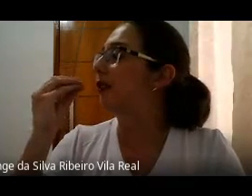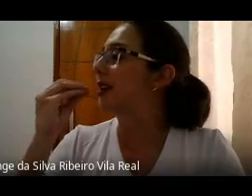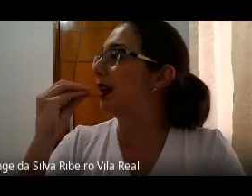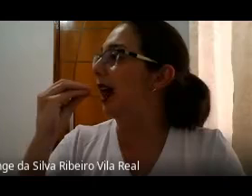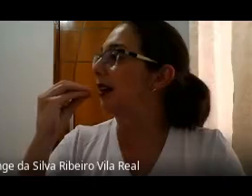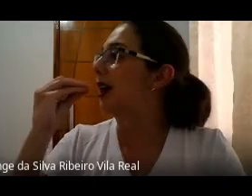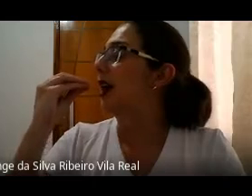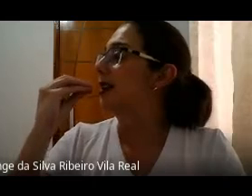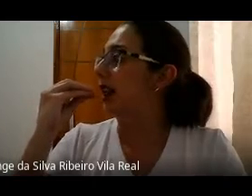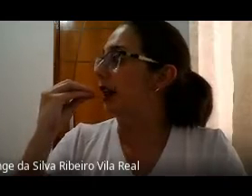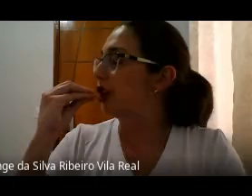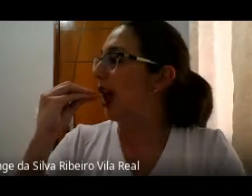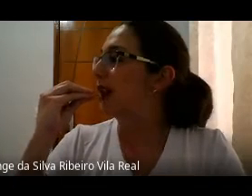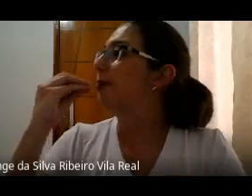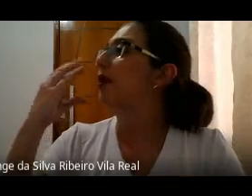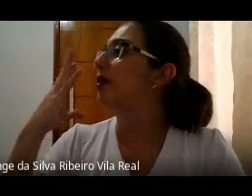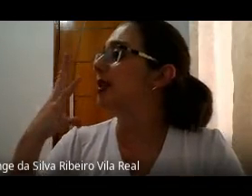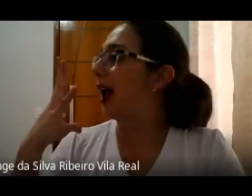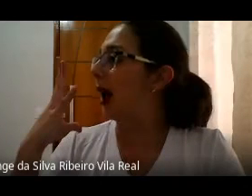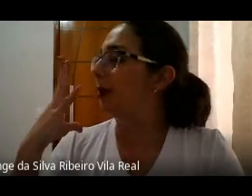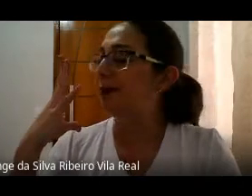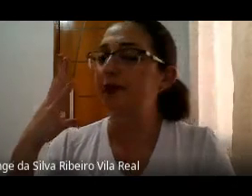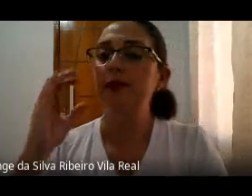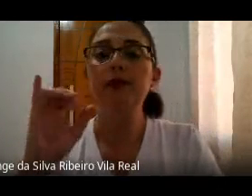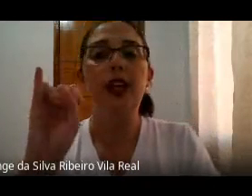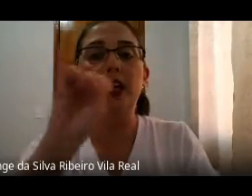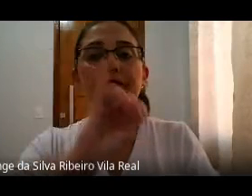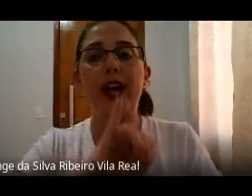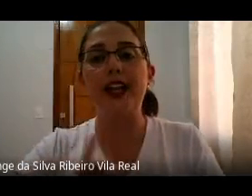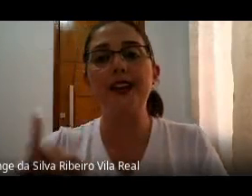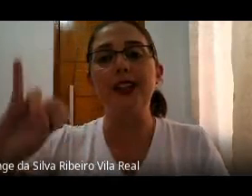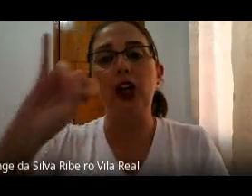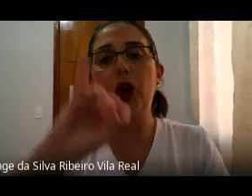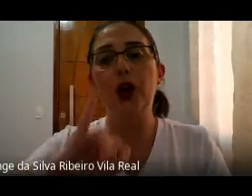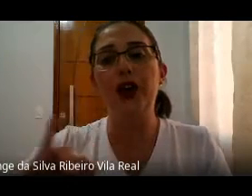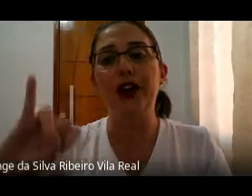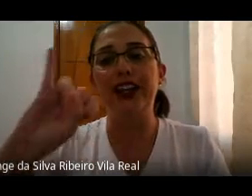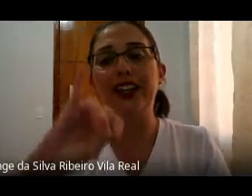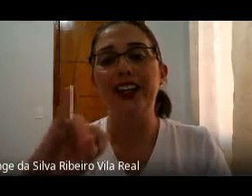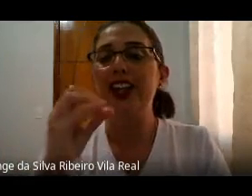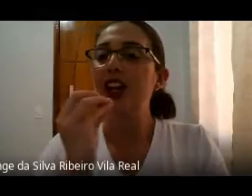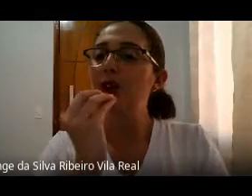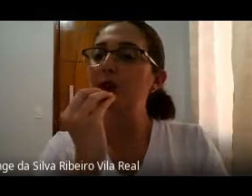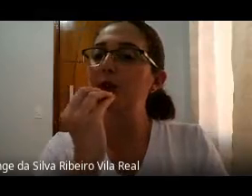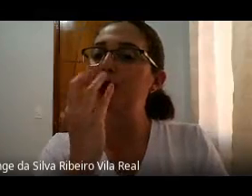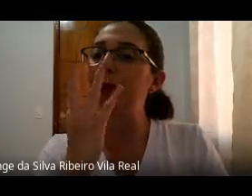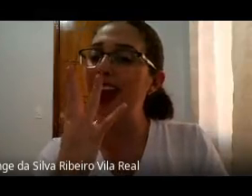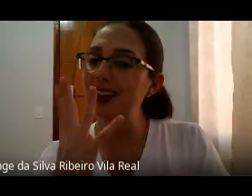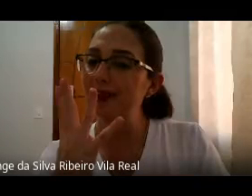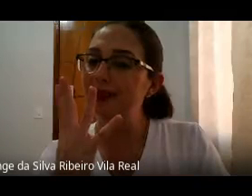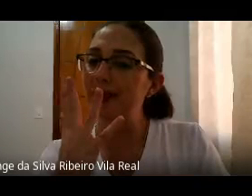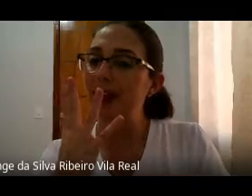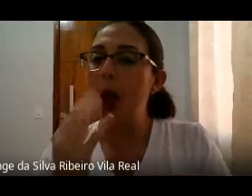não precisa fazer nada. Está fechada, você abre. Então ficaria assim: oi,